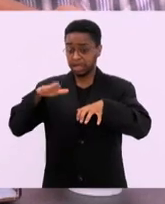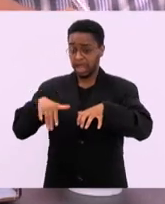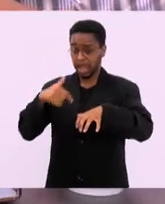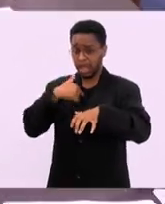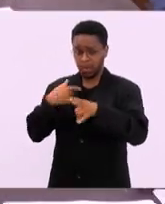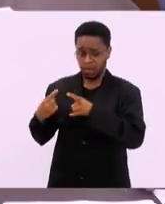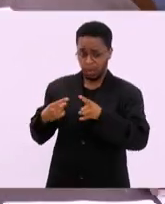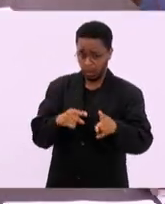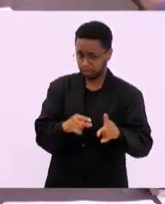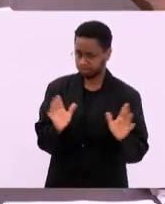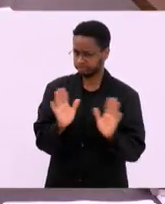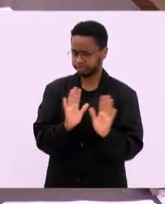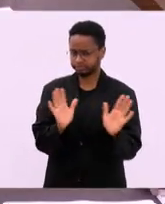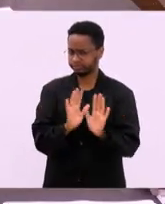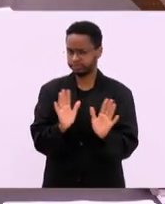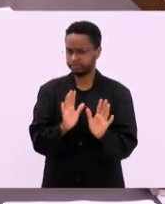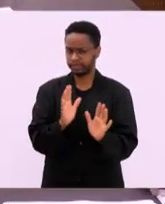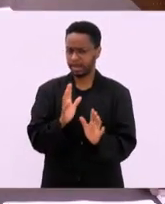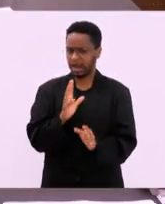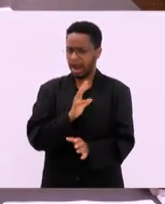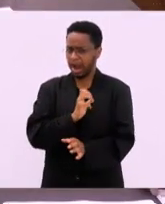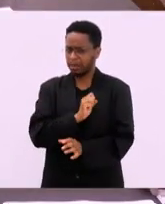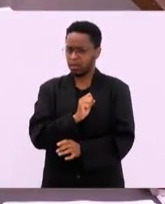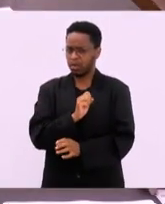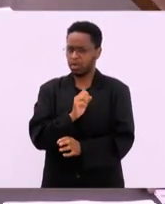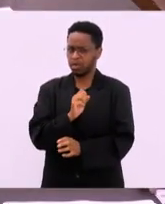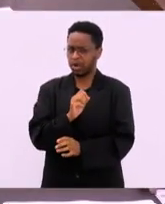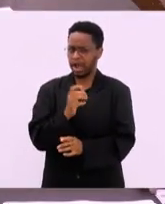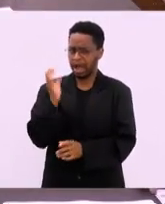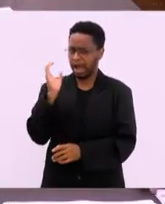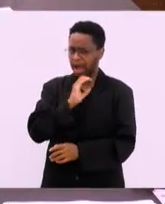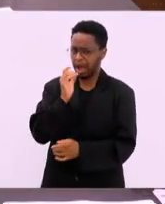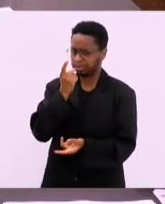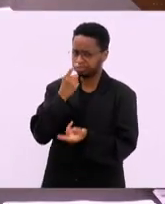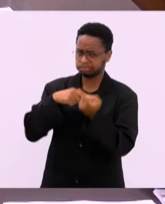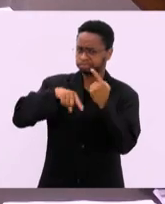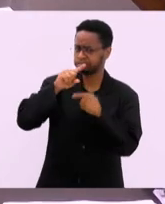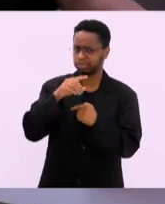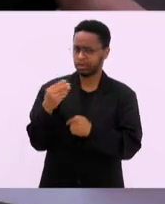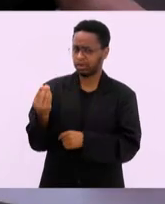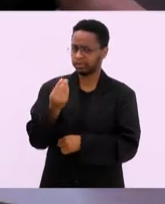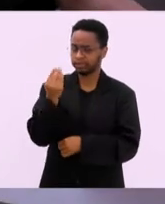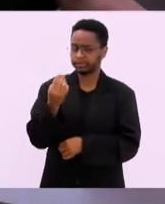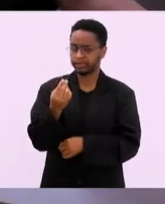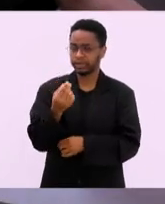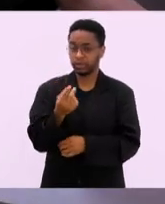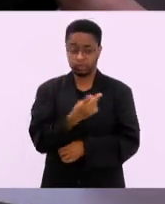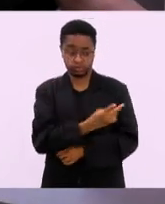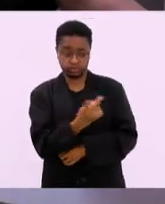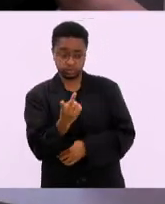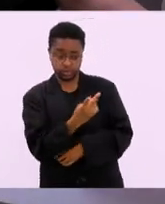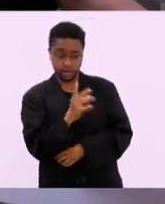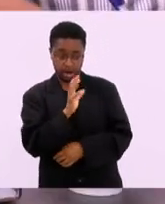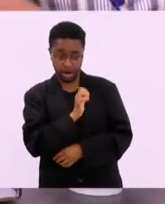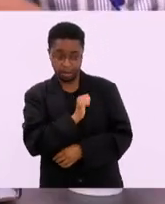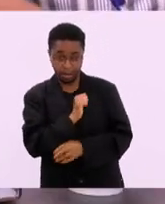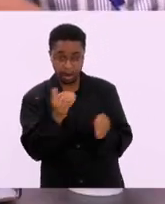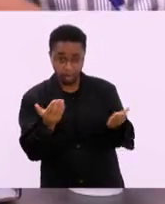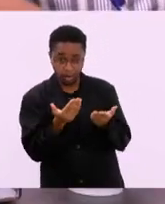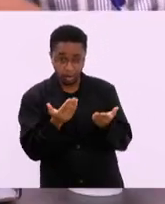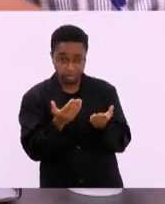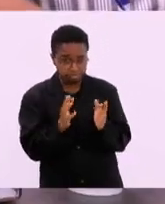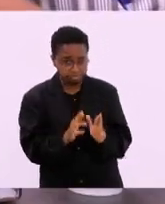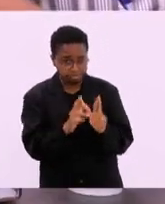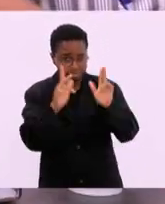contrariar essa paixão súbita, irrecorrível, irremovível entre o deputado Luiz Paulo e o deputado Doutor